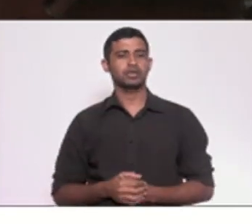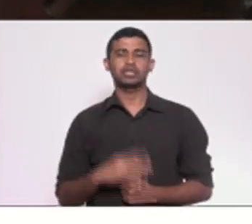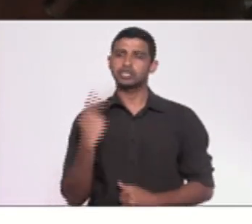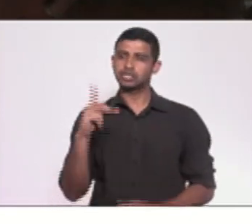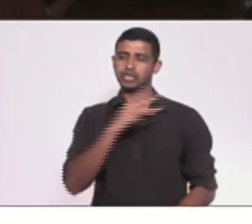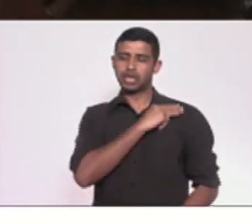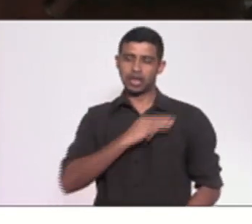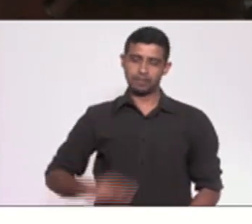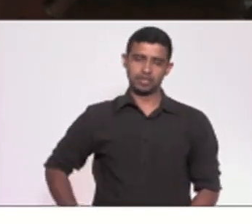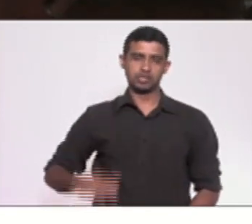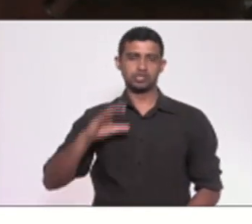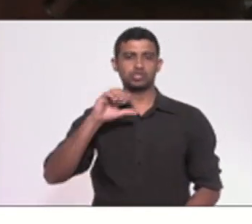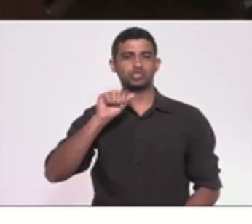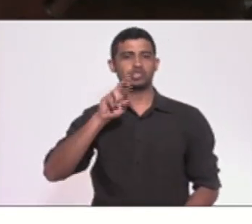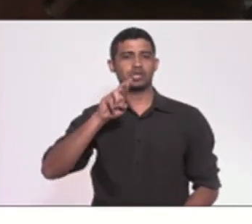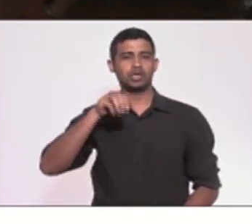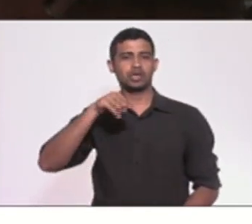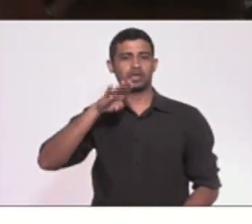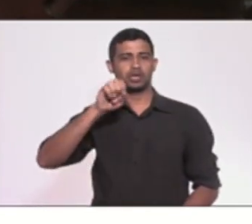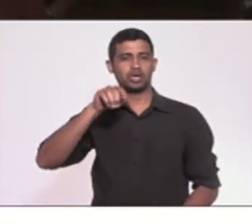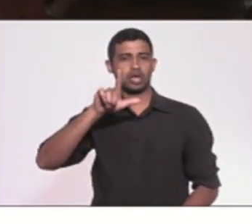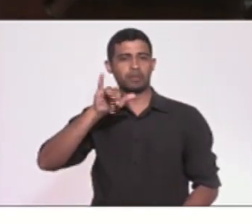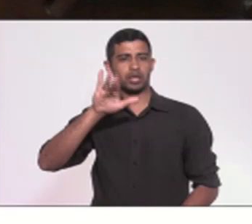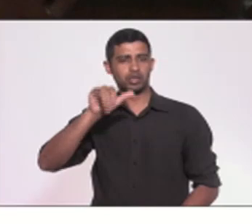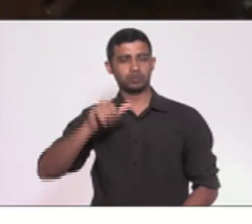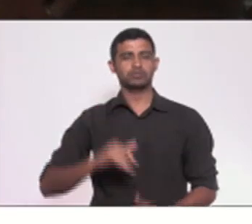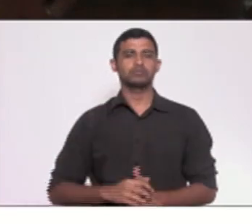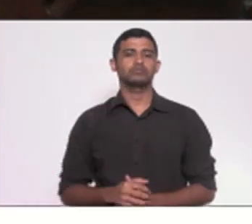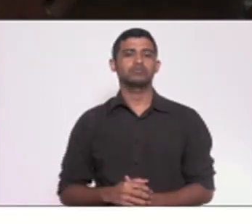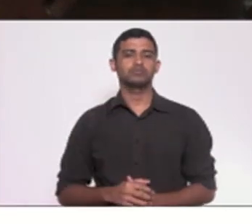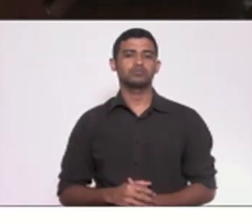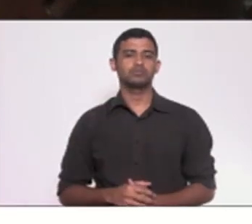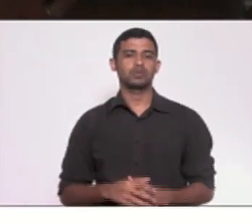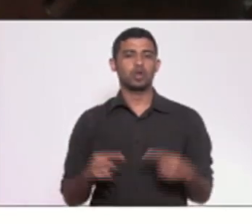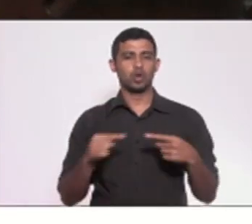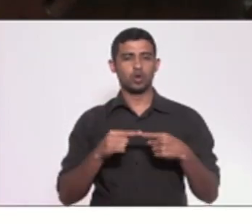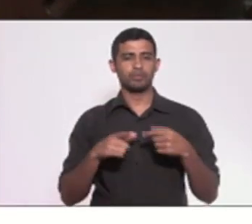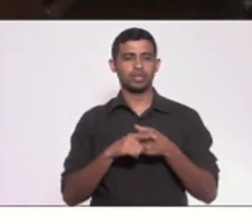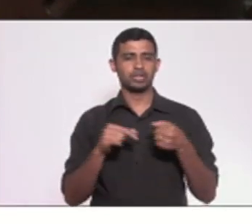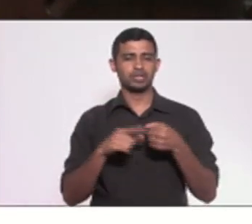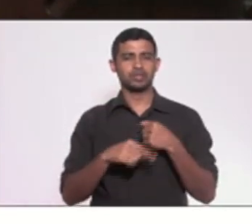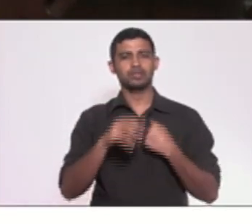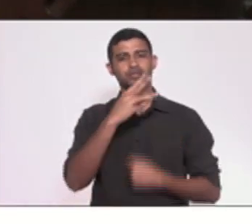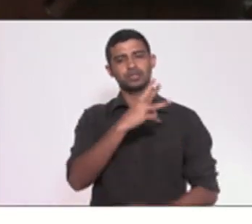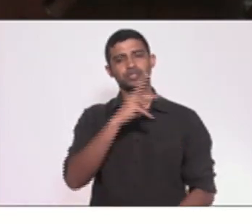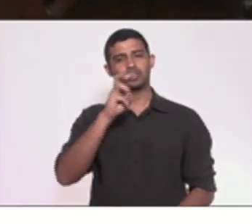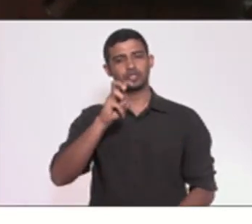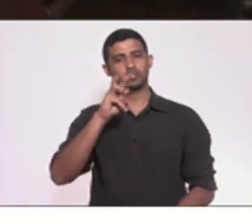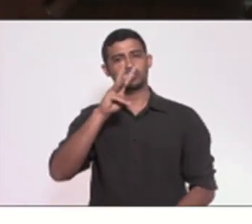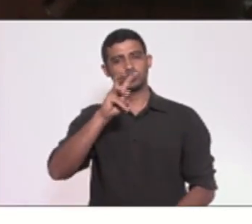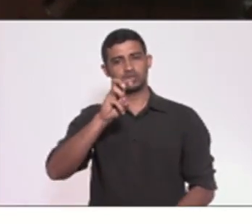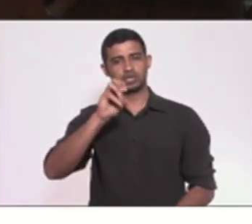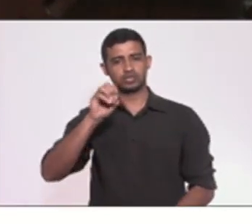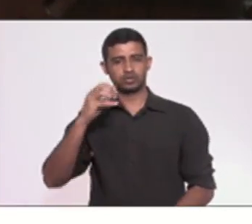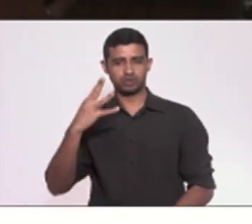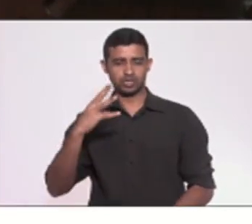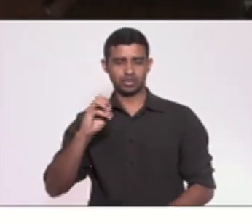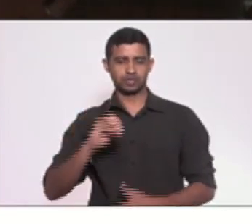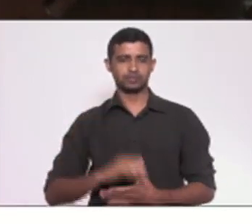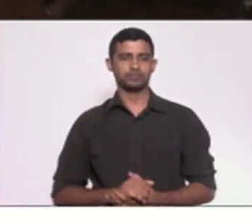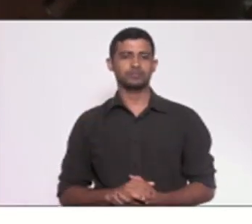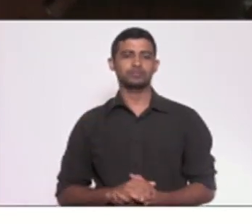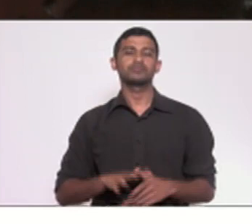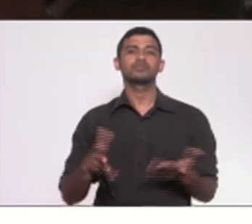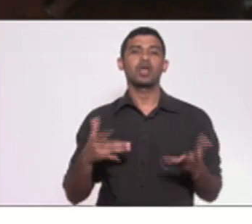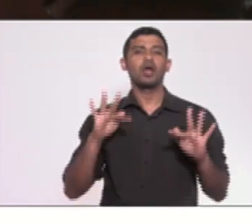Carmen Lúcia na decisão exarada nos autos da reclamação 32.540. E 6. Pela conclusão do